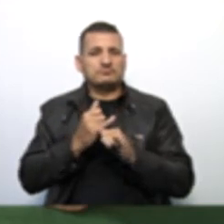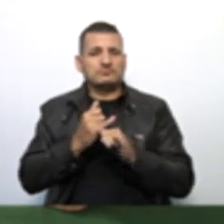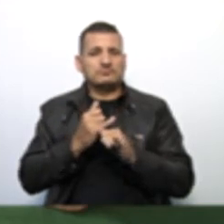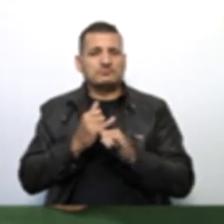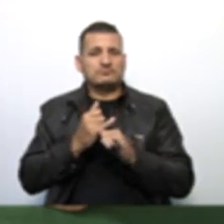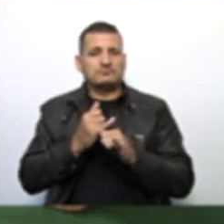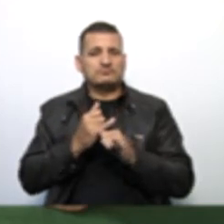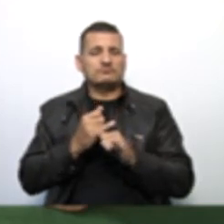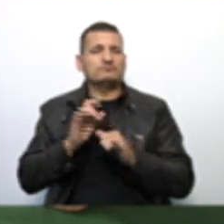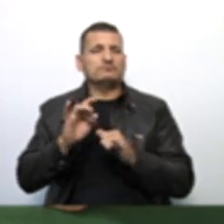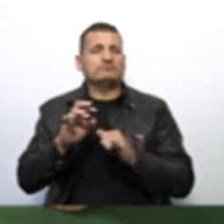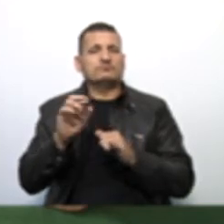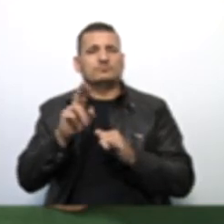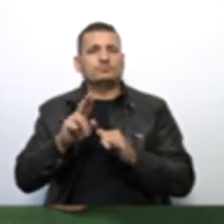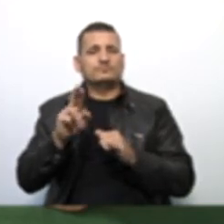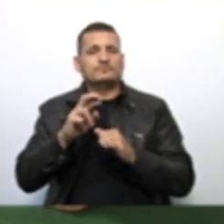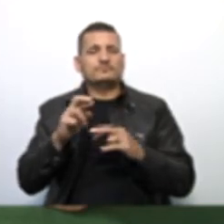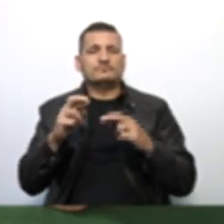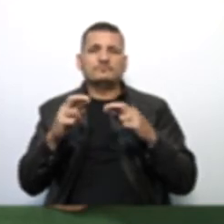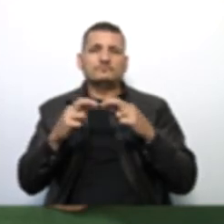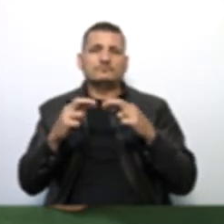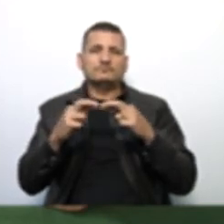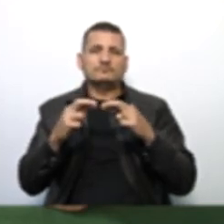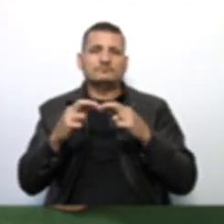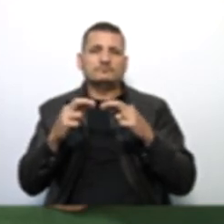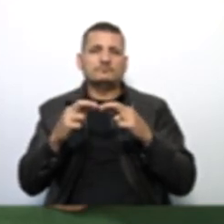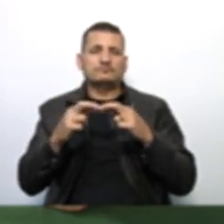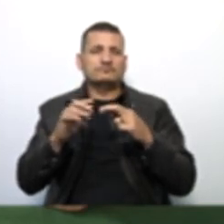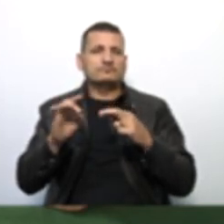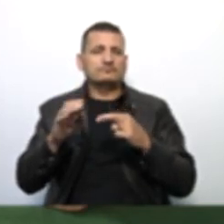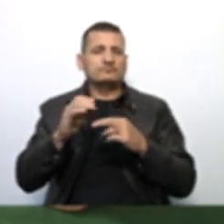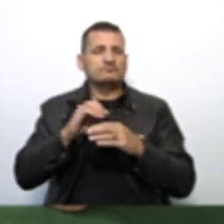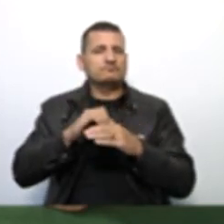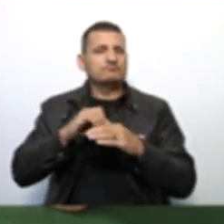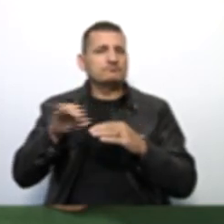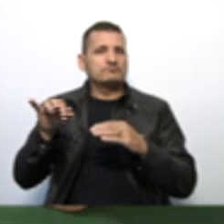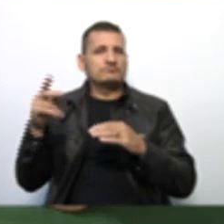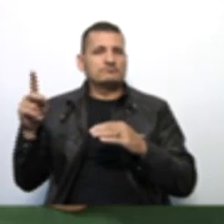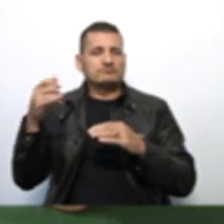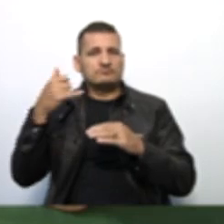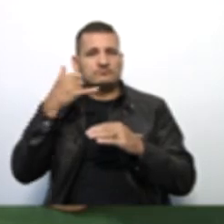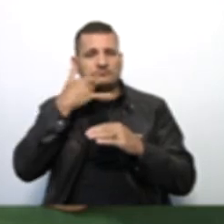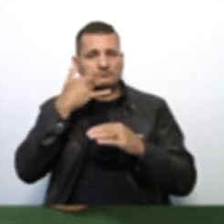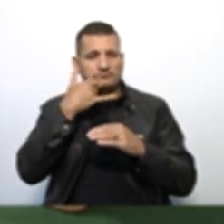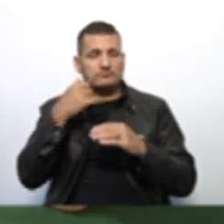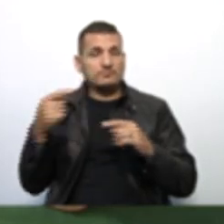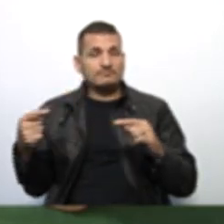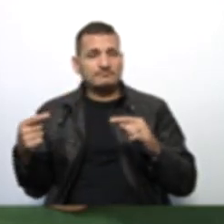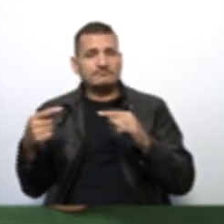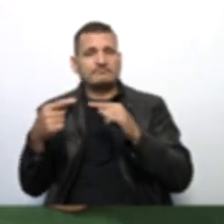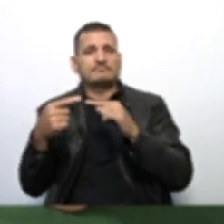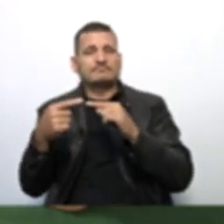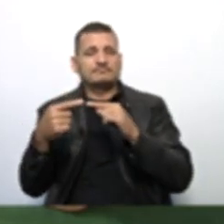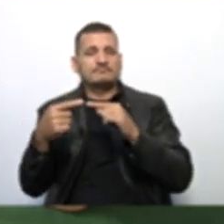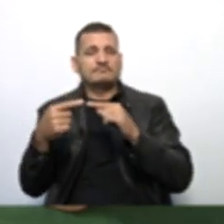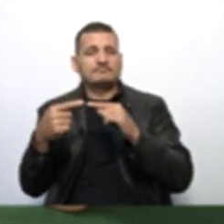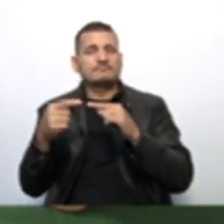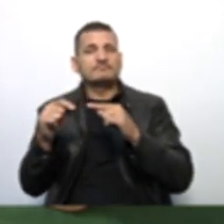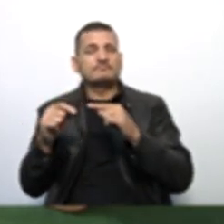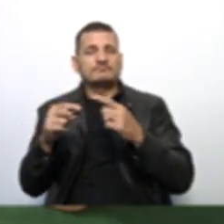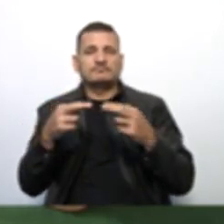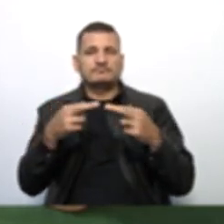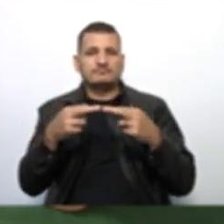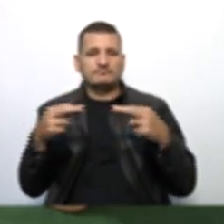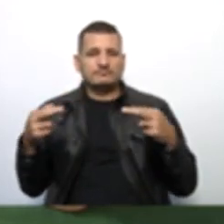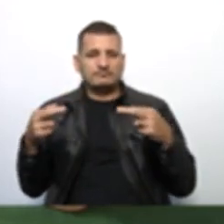vou simplesmente usar o Bluetooth e mandar para o celular dele. Automaticamente, nessa conexão, nós criamos uma rede.